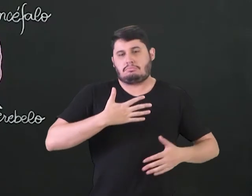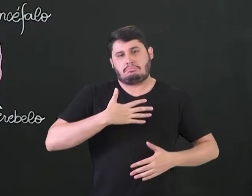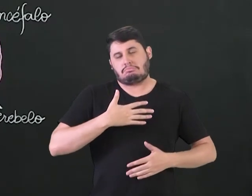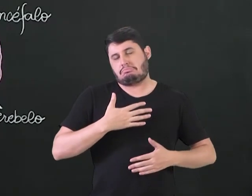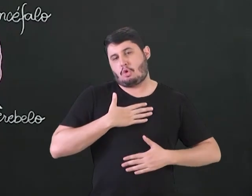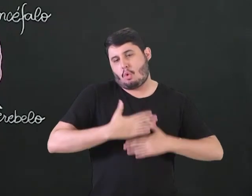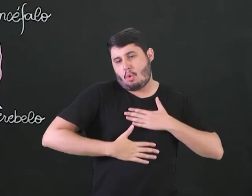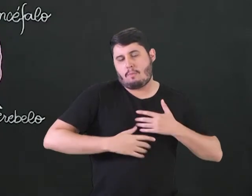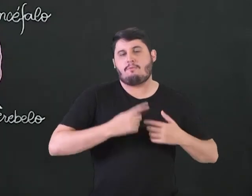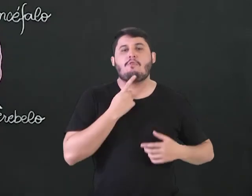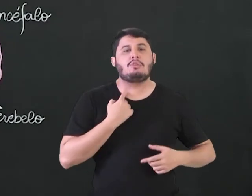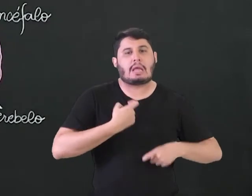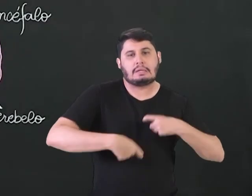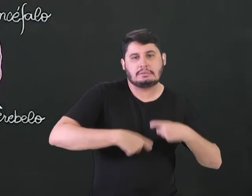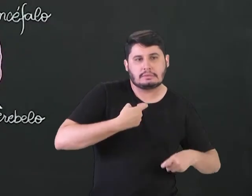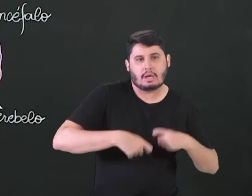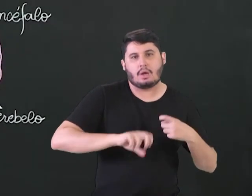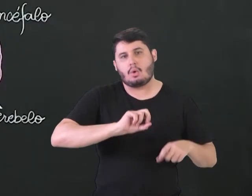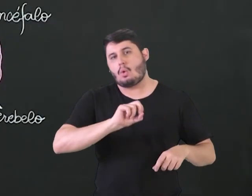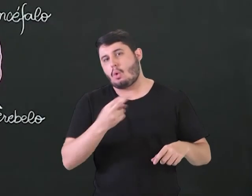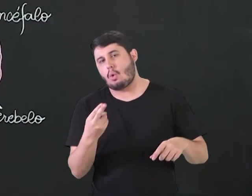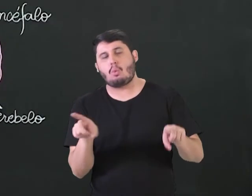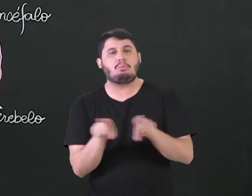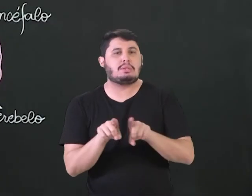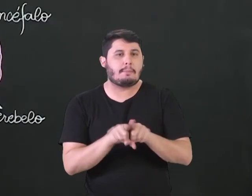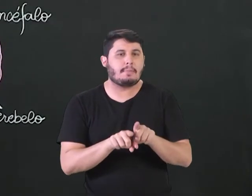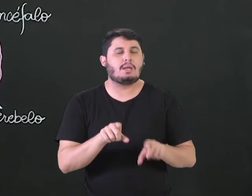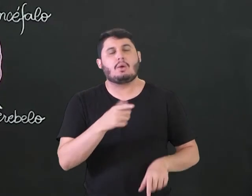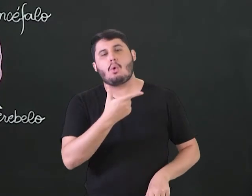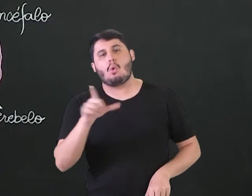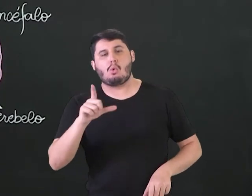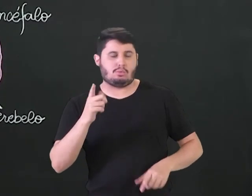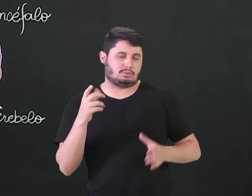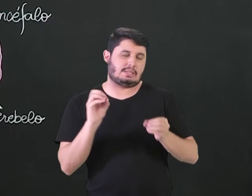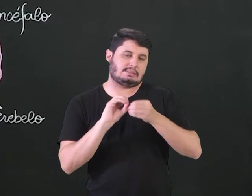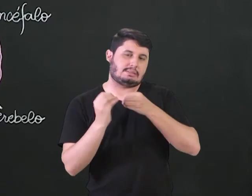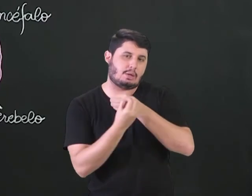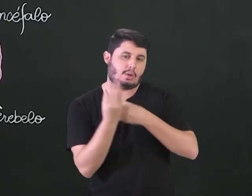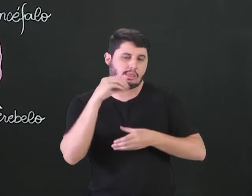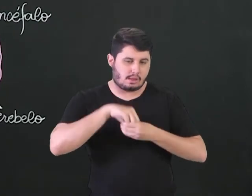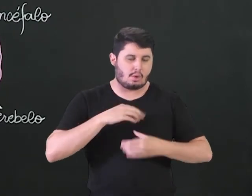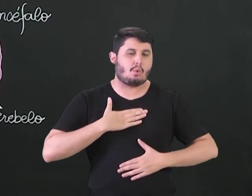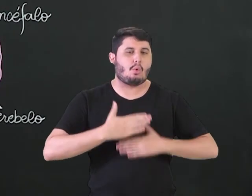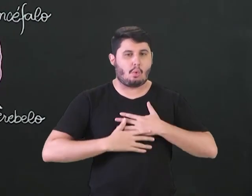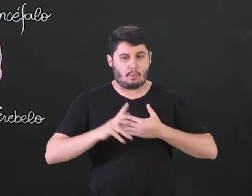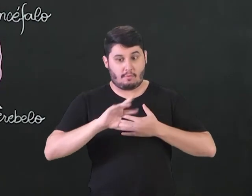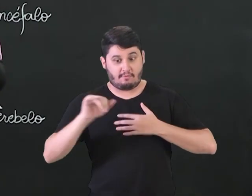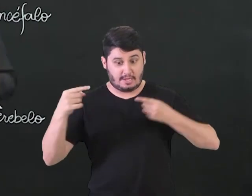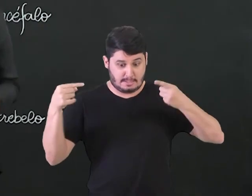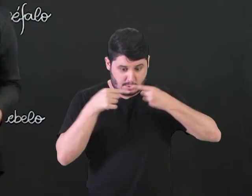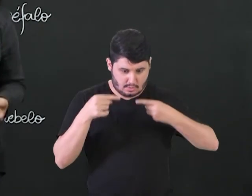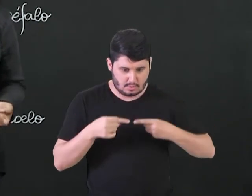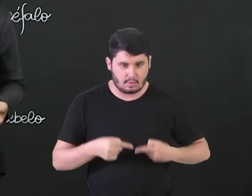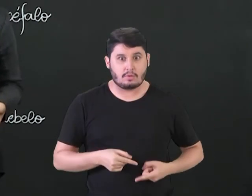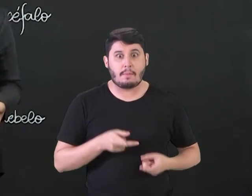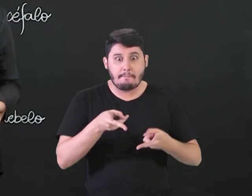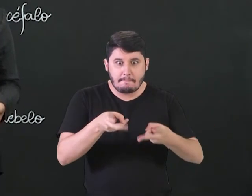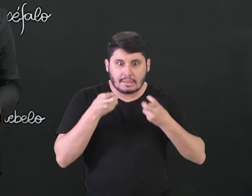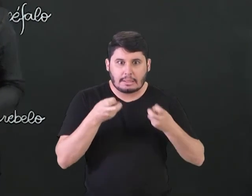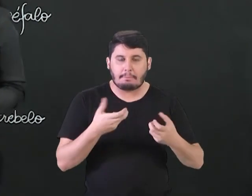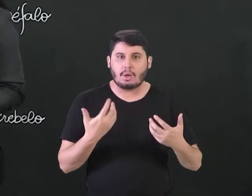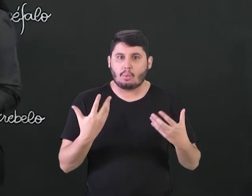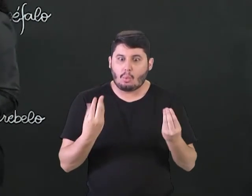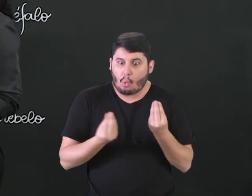Todas as glândulas são controladas por essa parceria de hipotálamo com hipófise. Viu só o nível da importância desse